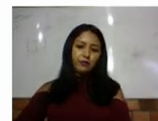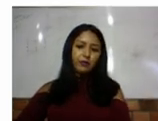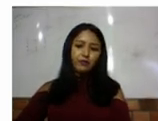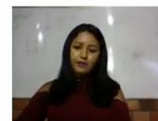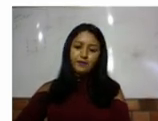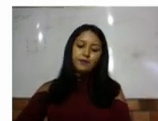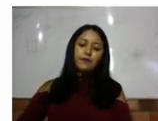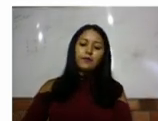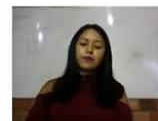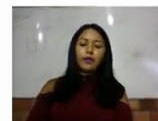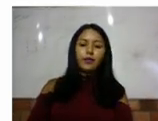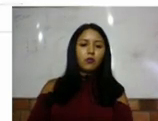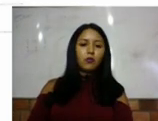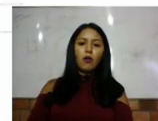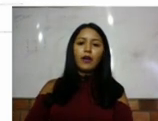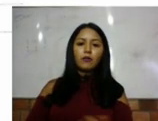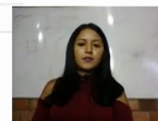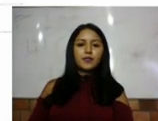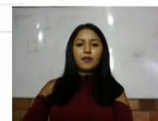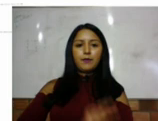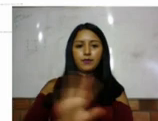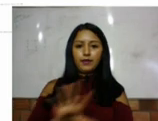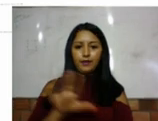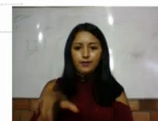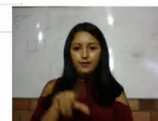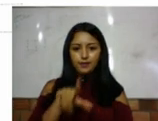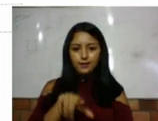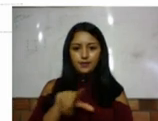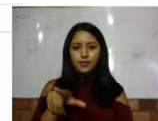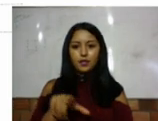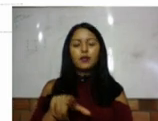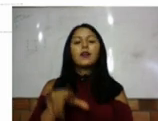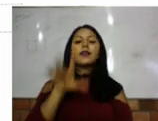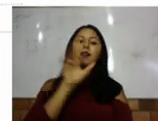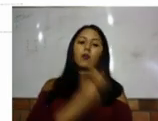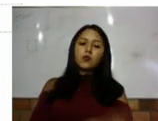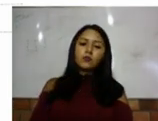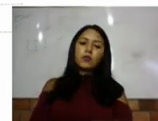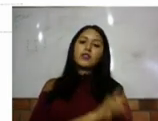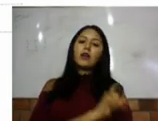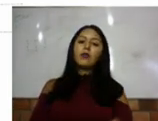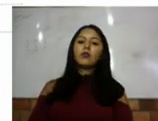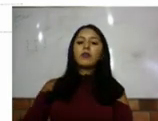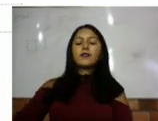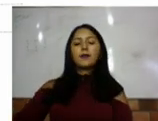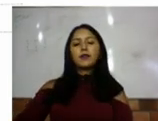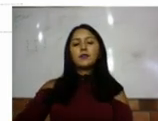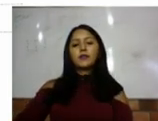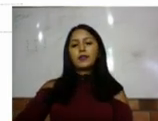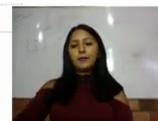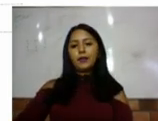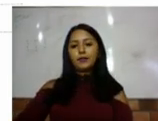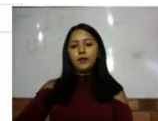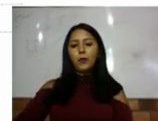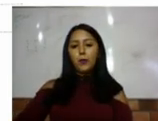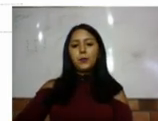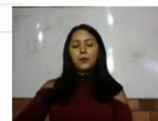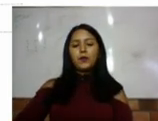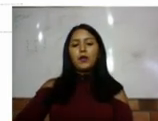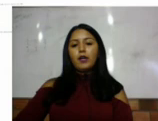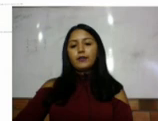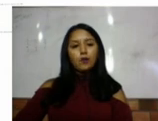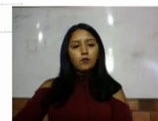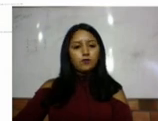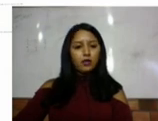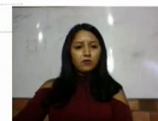forma que ele tá aqui no verbo vive certo então qualquer um esses verbos aqui da dessa listinha conjugo de acordo com as determinações da tabela